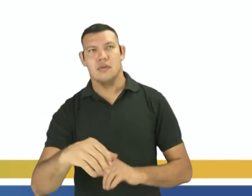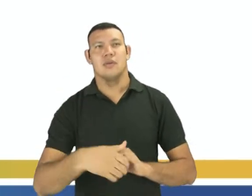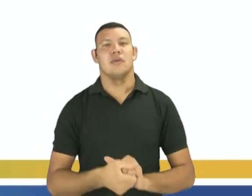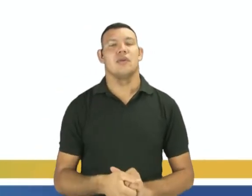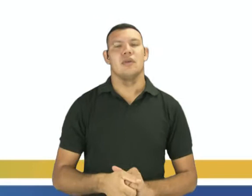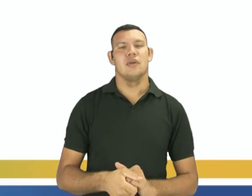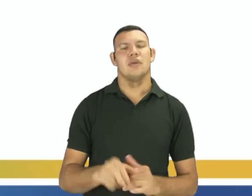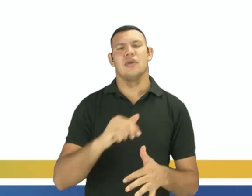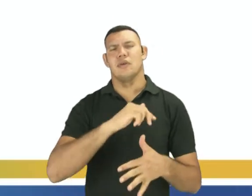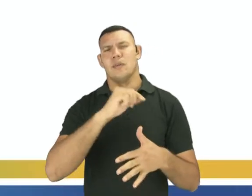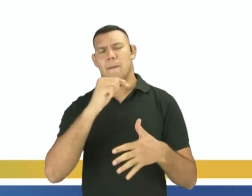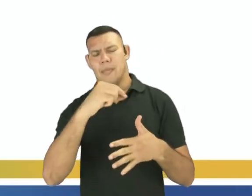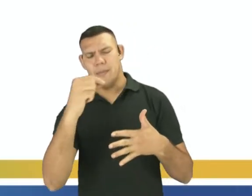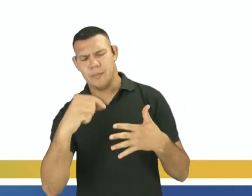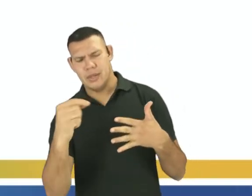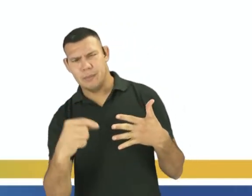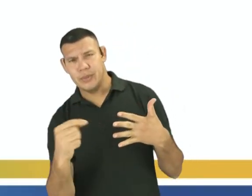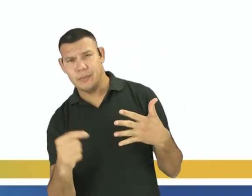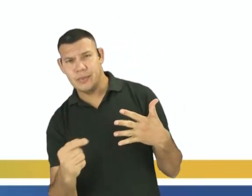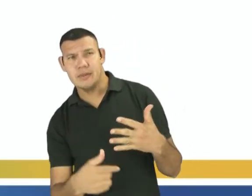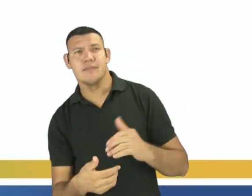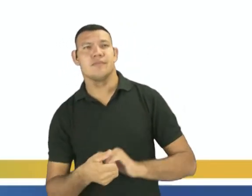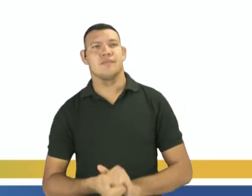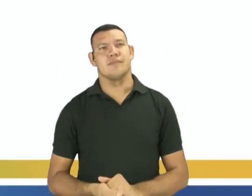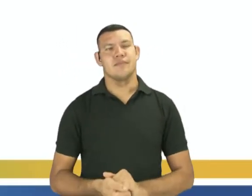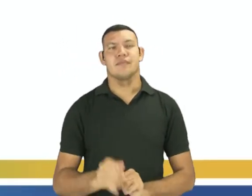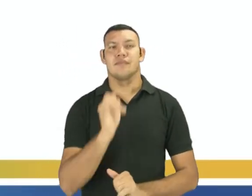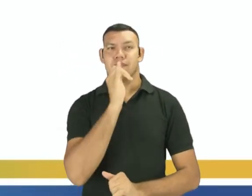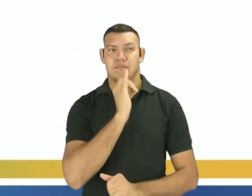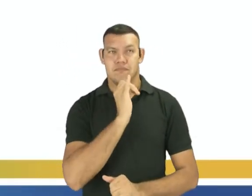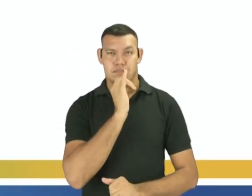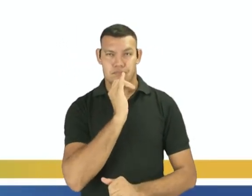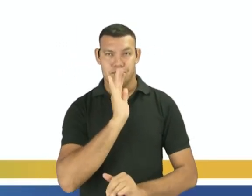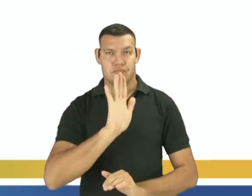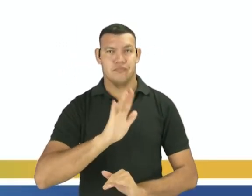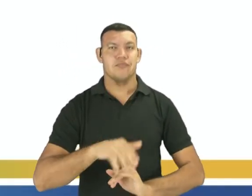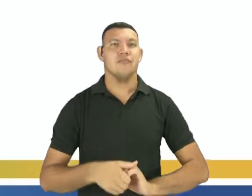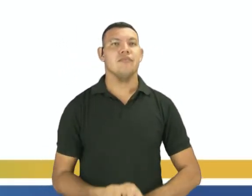Vamos ver um exemplo aí. Primeiro com o verbo enjoy. O verbo enjoy,